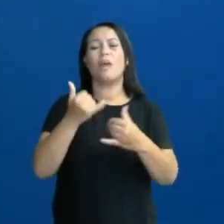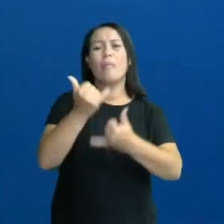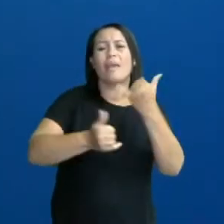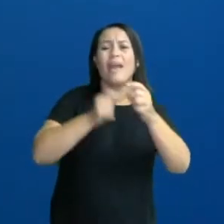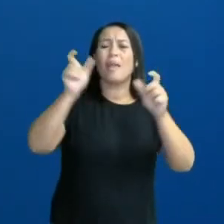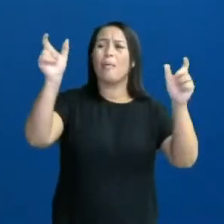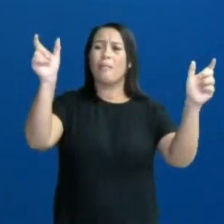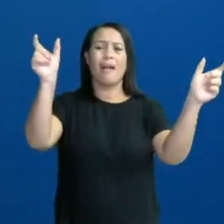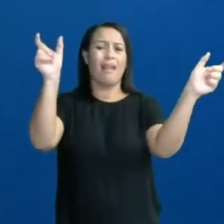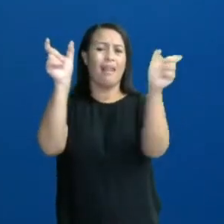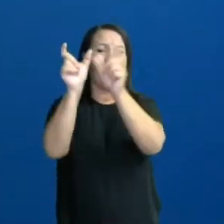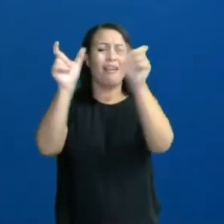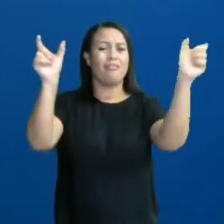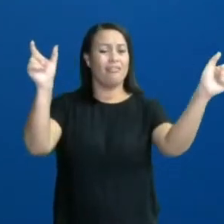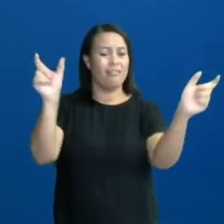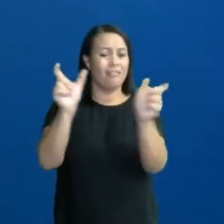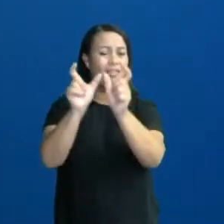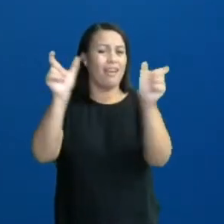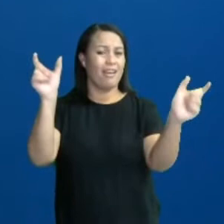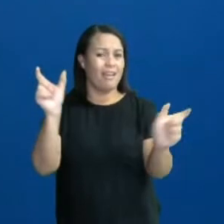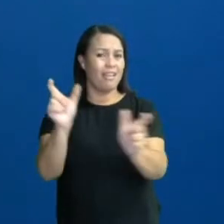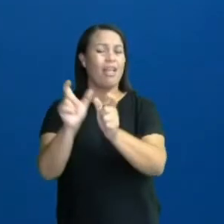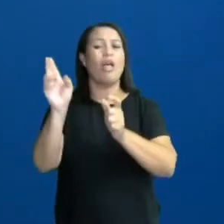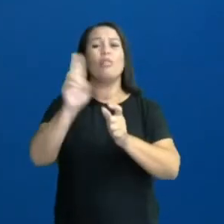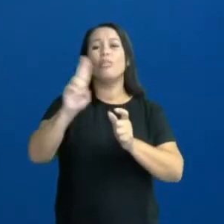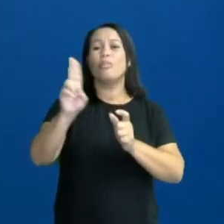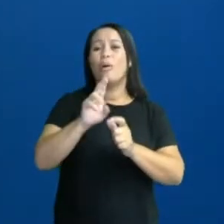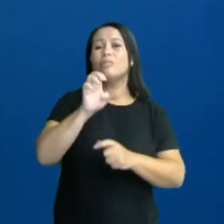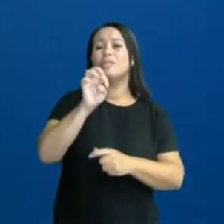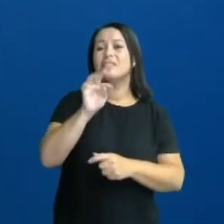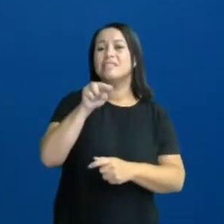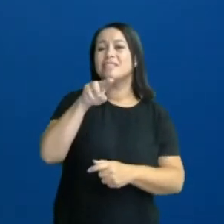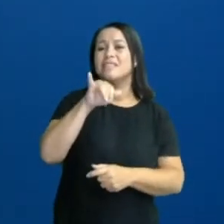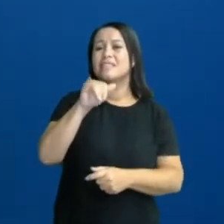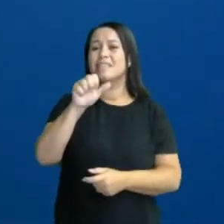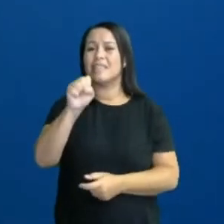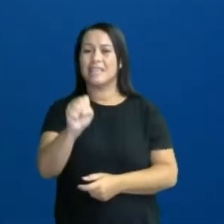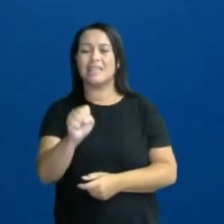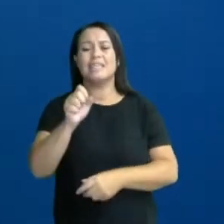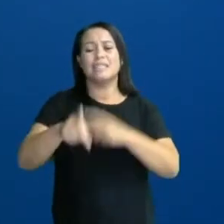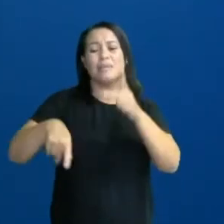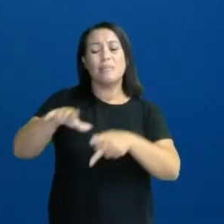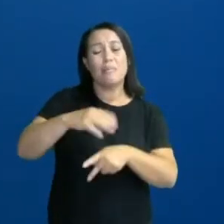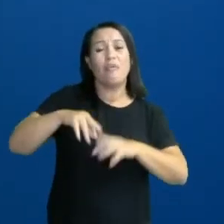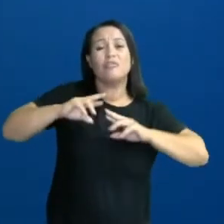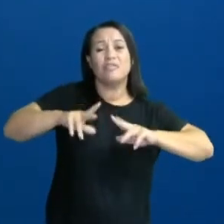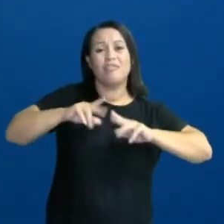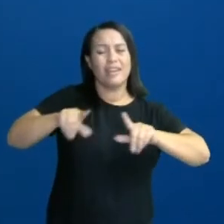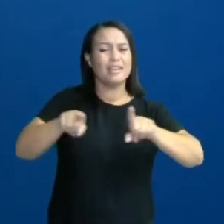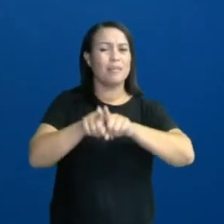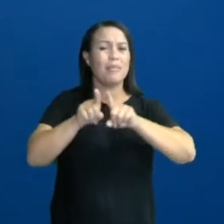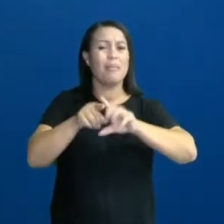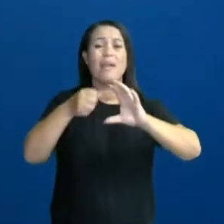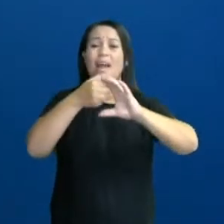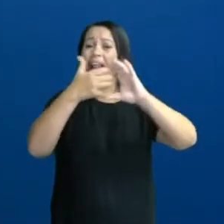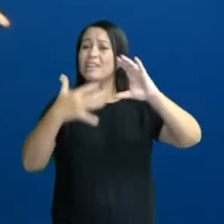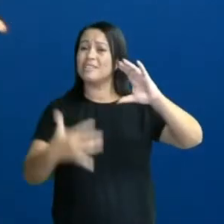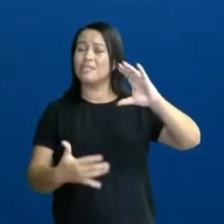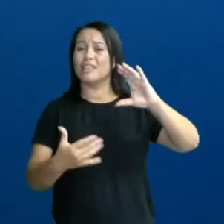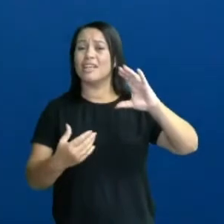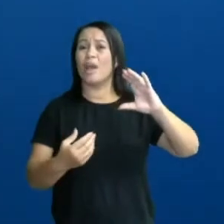palavras, juntando nomes de etnias e povos e origens diferentes, para tentar classificar